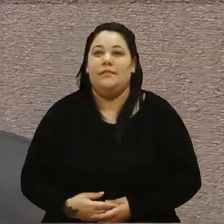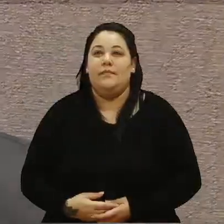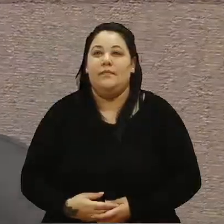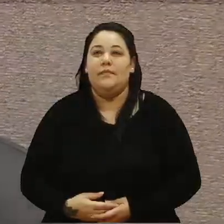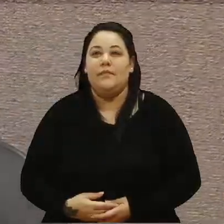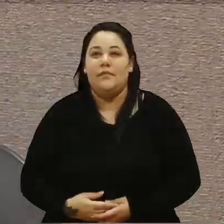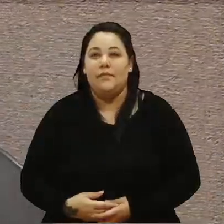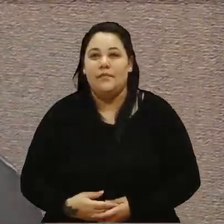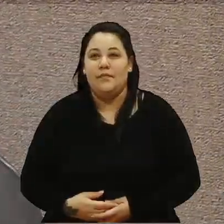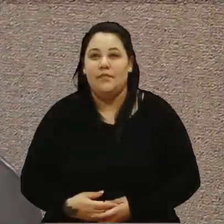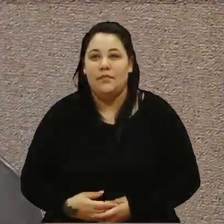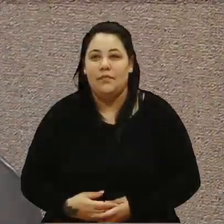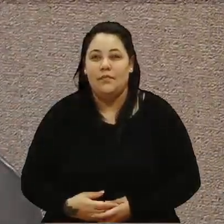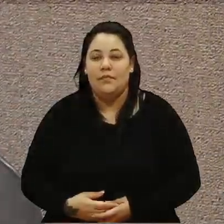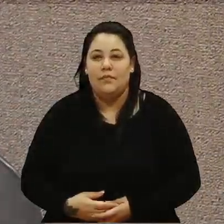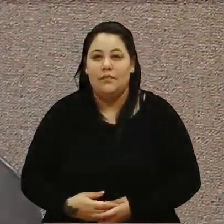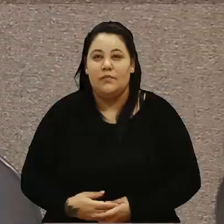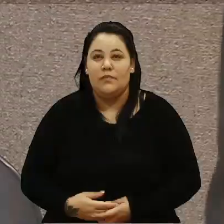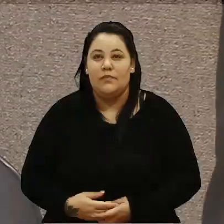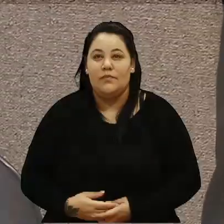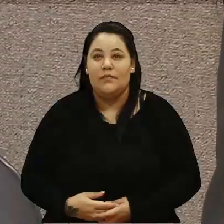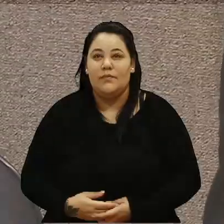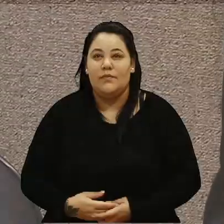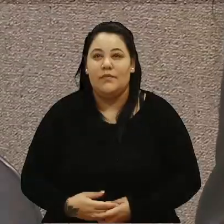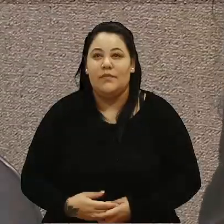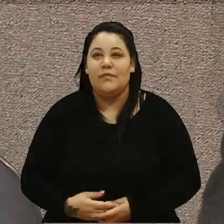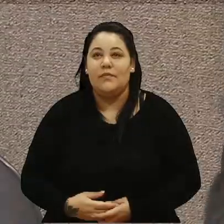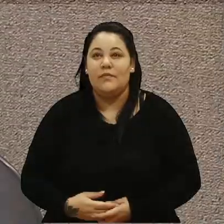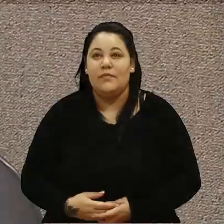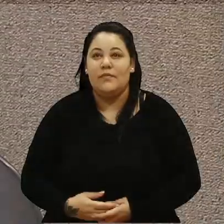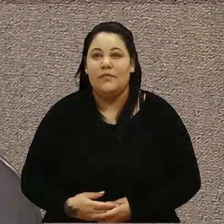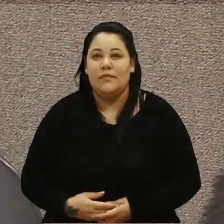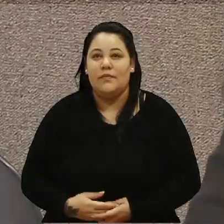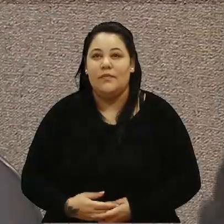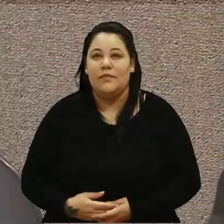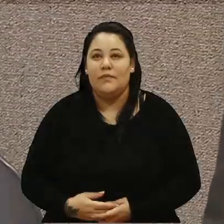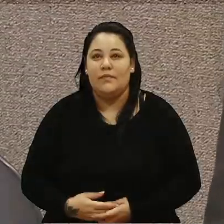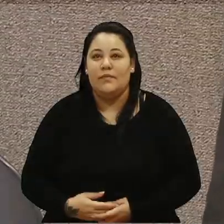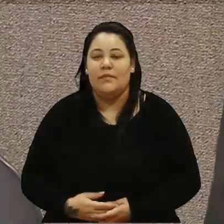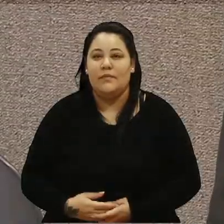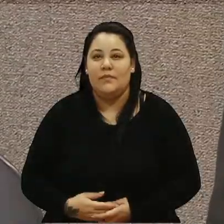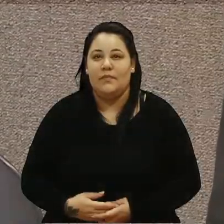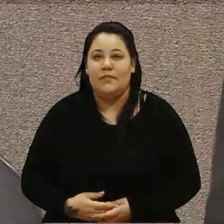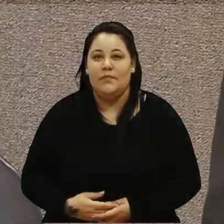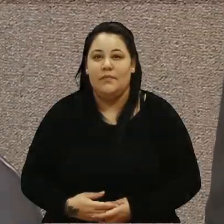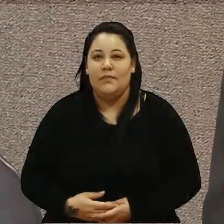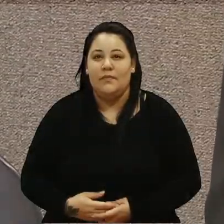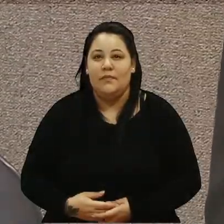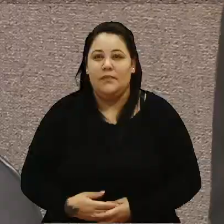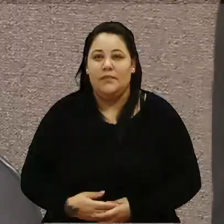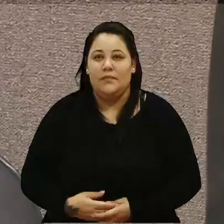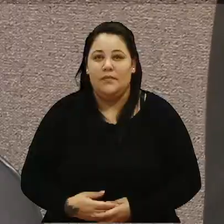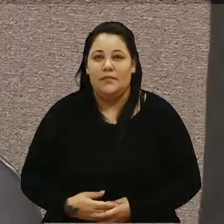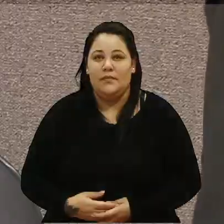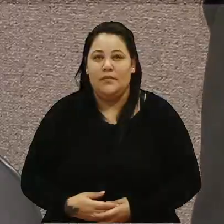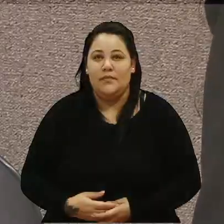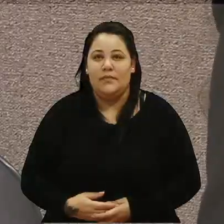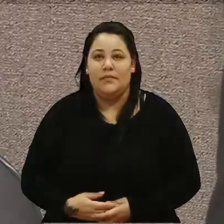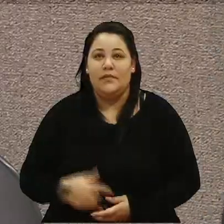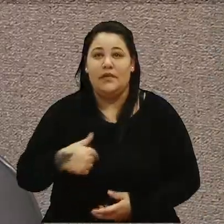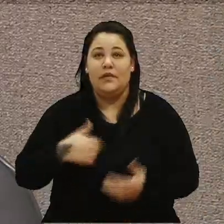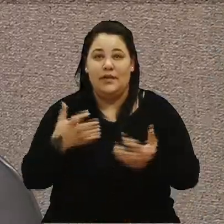solicitar, pode. presidente, se o senhor não se importa. Desculpe, vereadora. Eu Não, achei que tivesse. por favor, eu iria solicitar, está tudo certo. Eu quero fazer aqui um voto